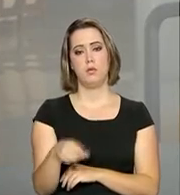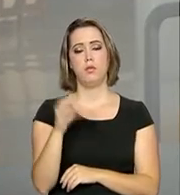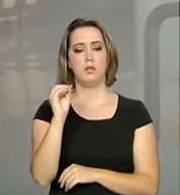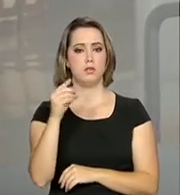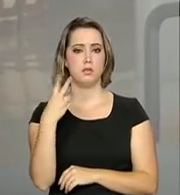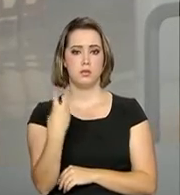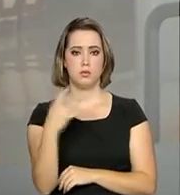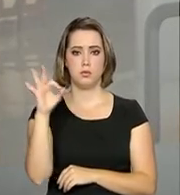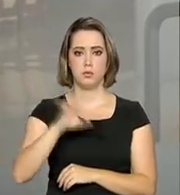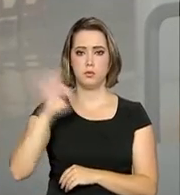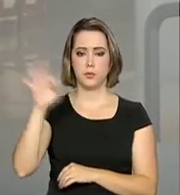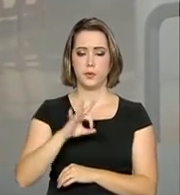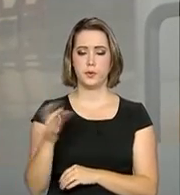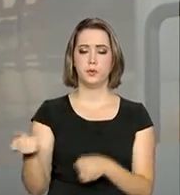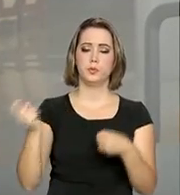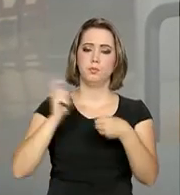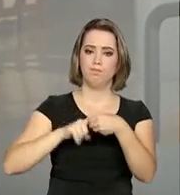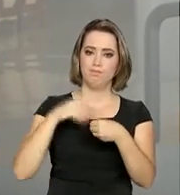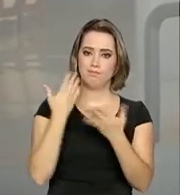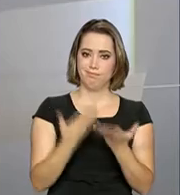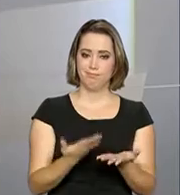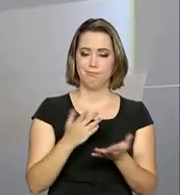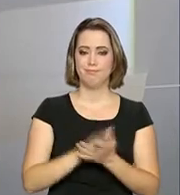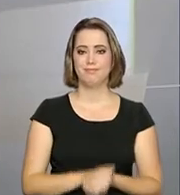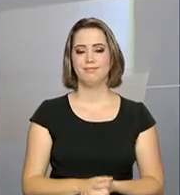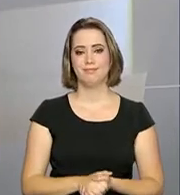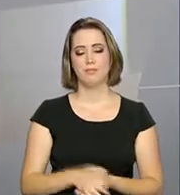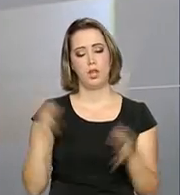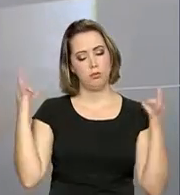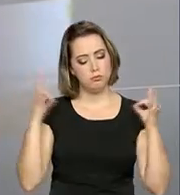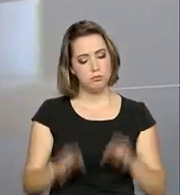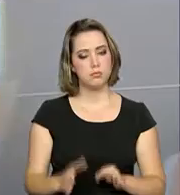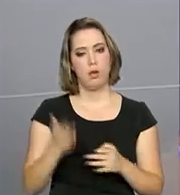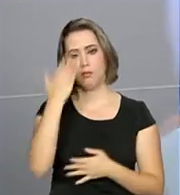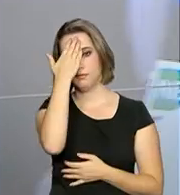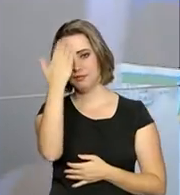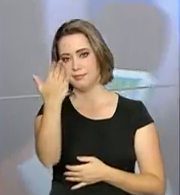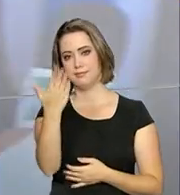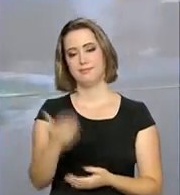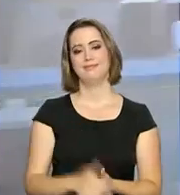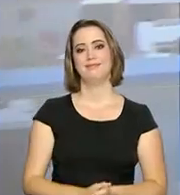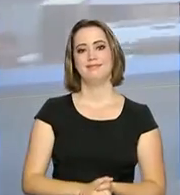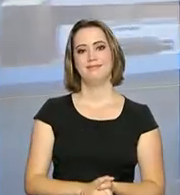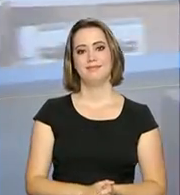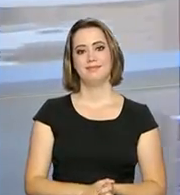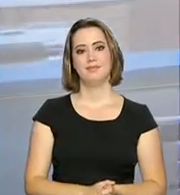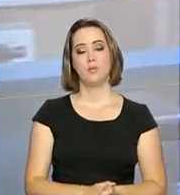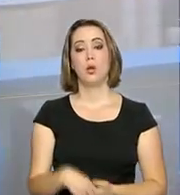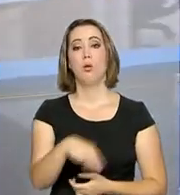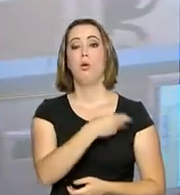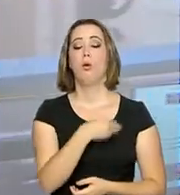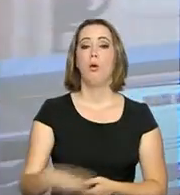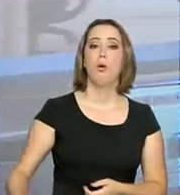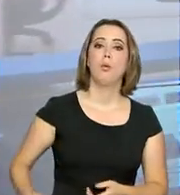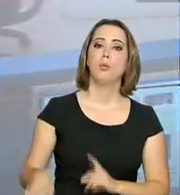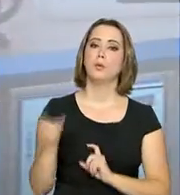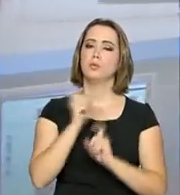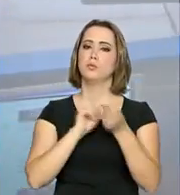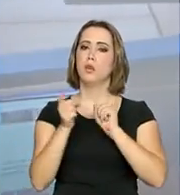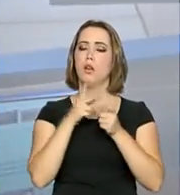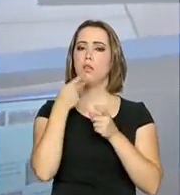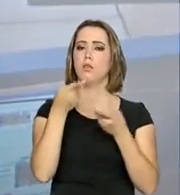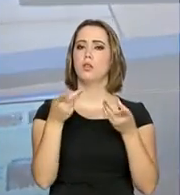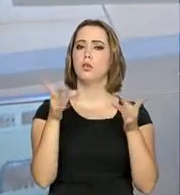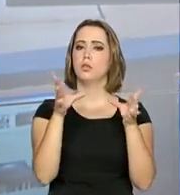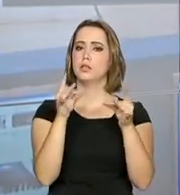5,02%. Eu volto com você aí no estúdio, Roberto. Tá certo, Ney. Obrigado por essas informações. E o ministro da Fazenda, Henrique Meirelles,